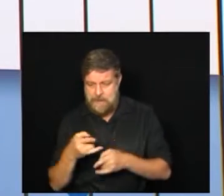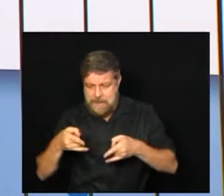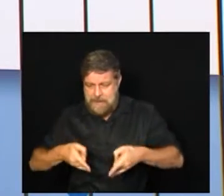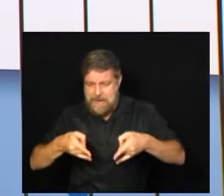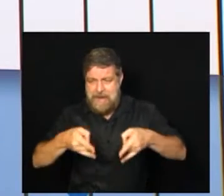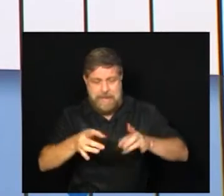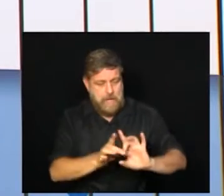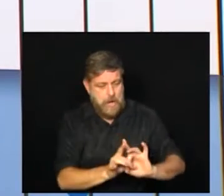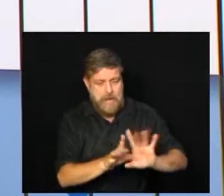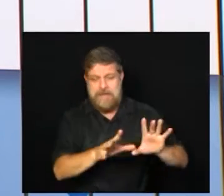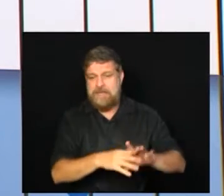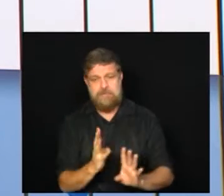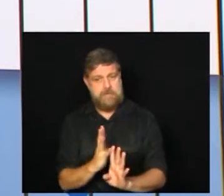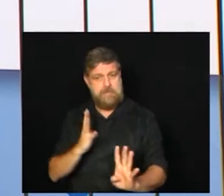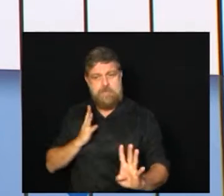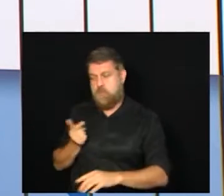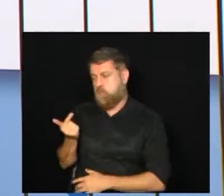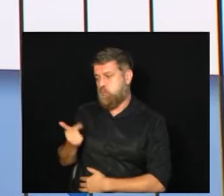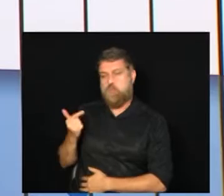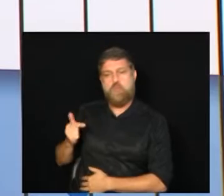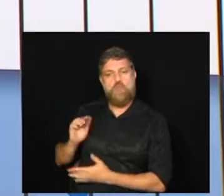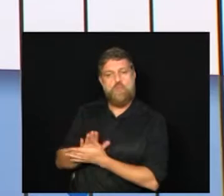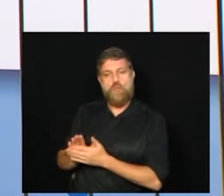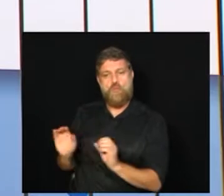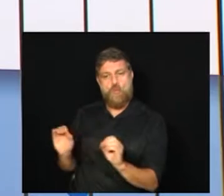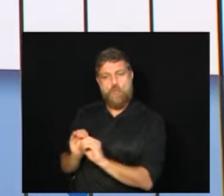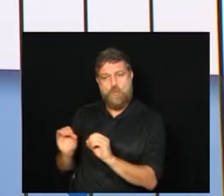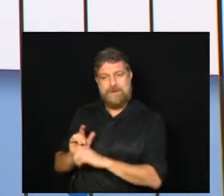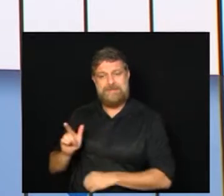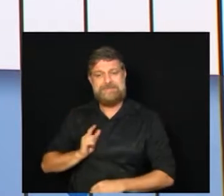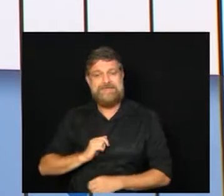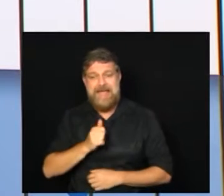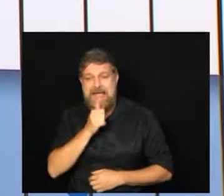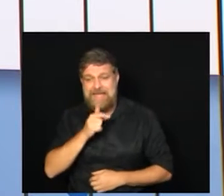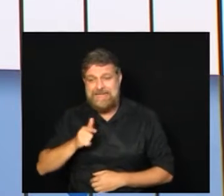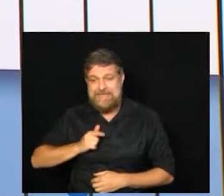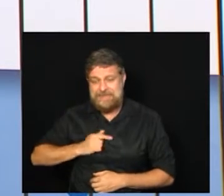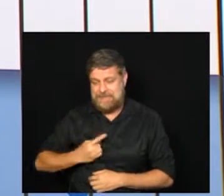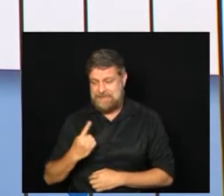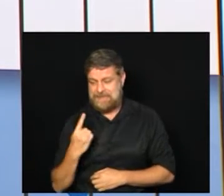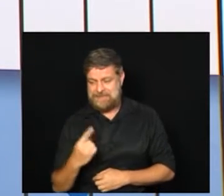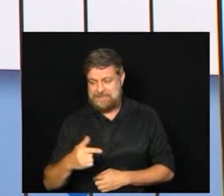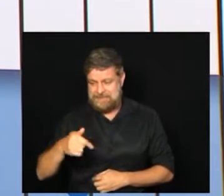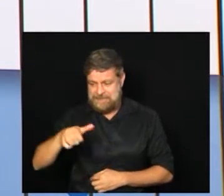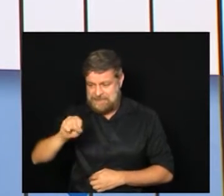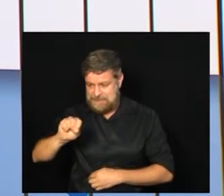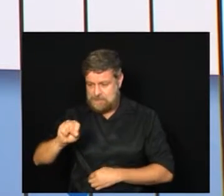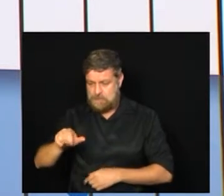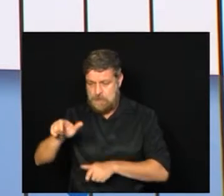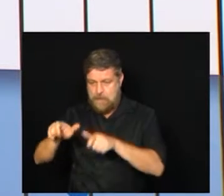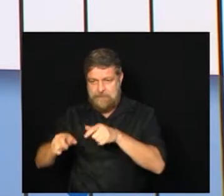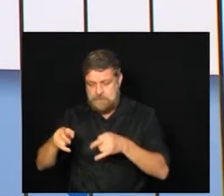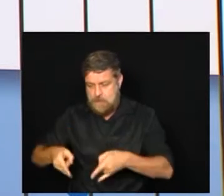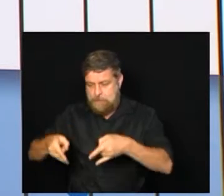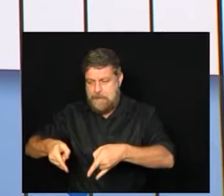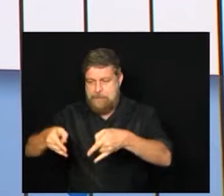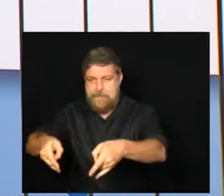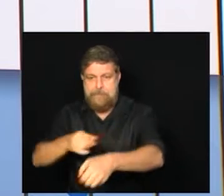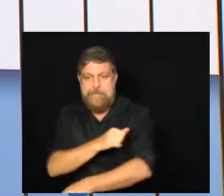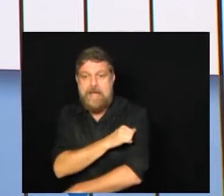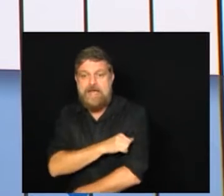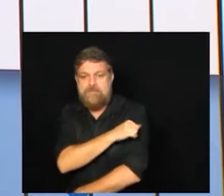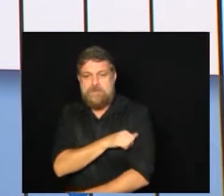livres, nenhum paciente à espera de um leito de UTI e tínhamos ainda 178 pacientes internados em